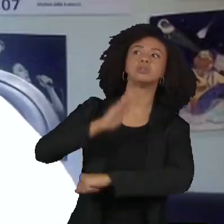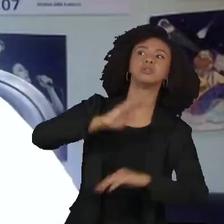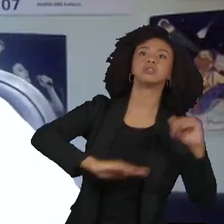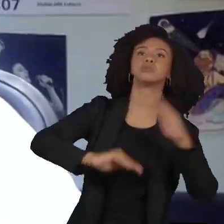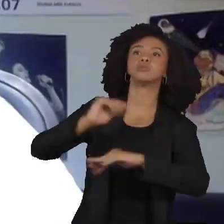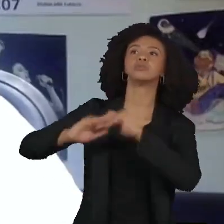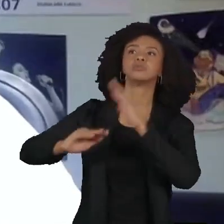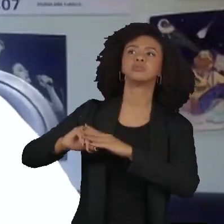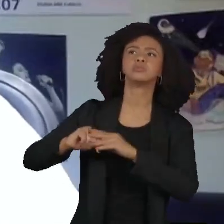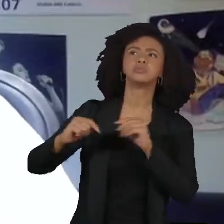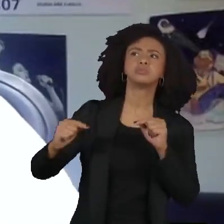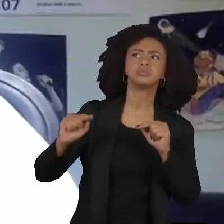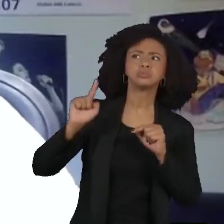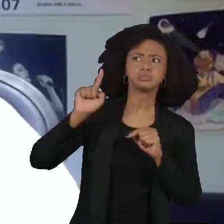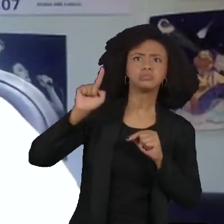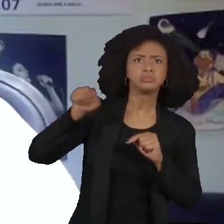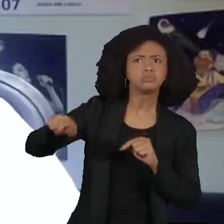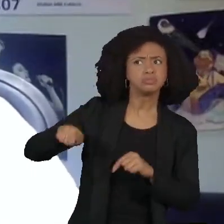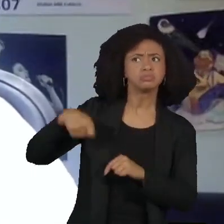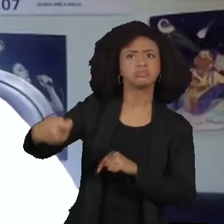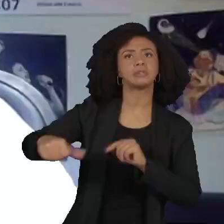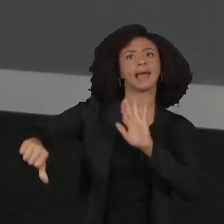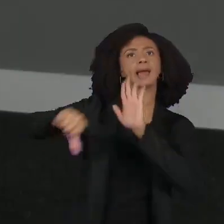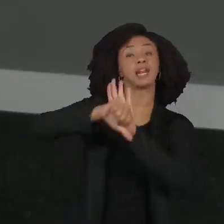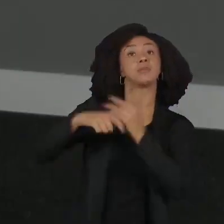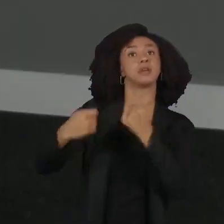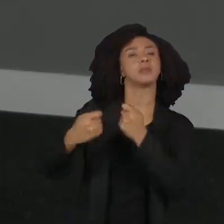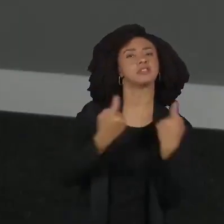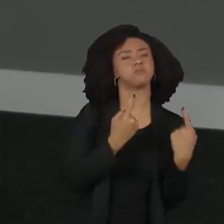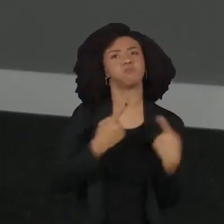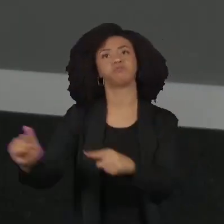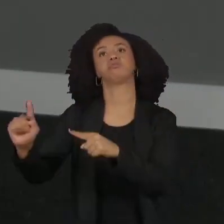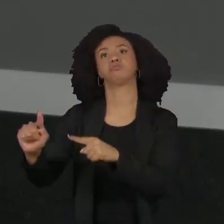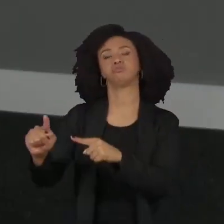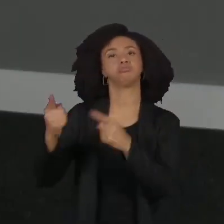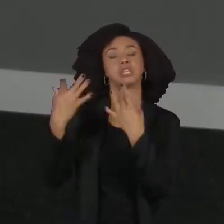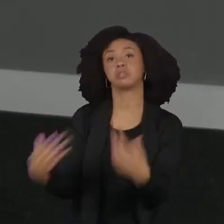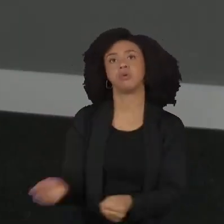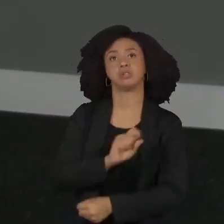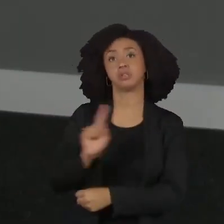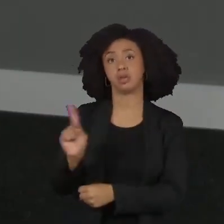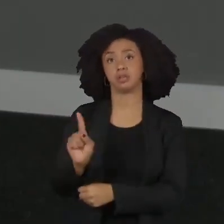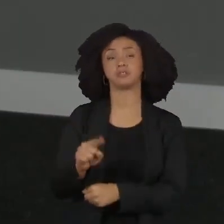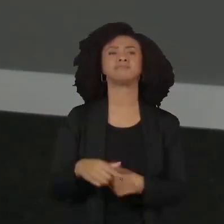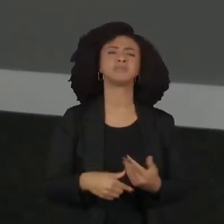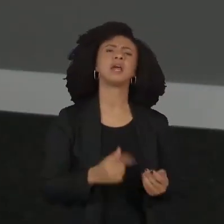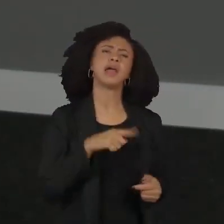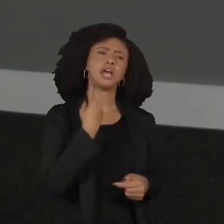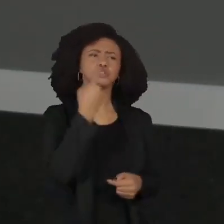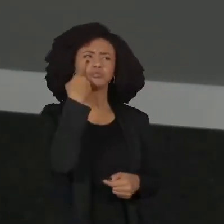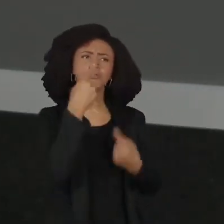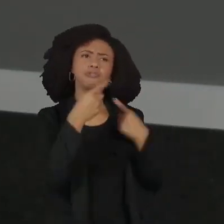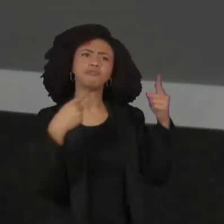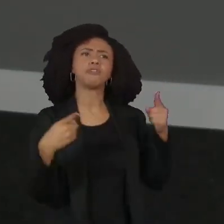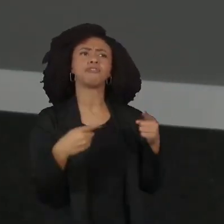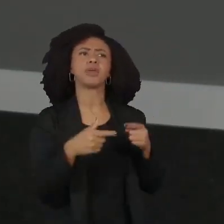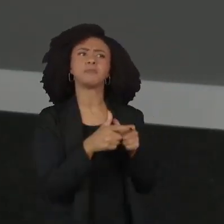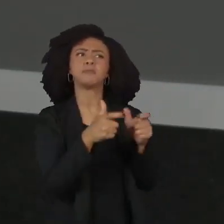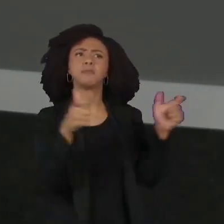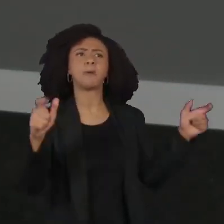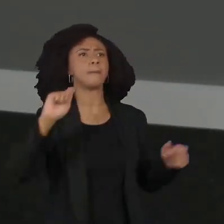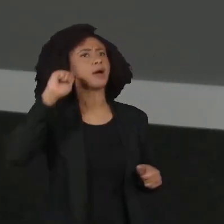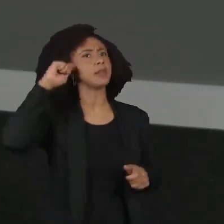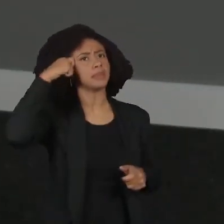um crime que deve ser combatido com toda a força. Cada vez mais pessoas negras assumem lugares